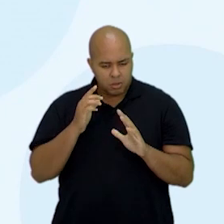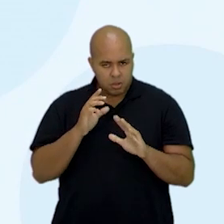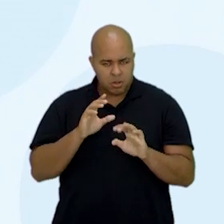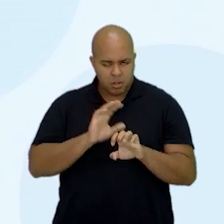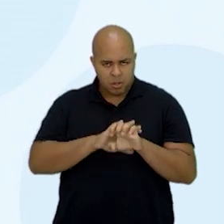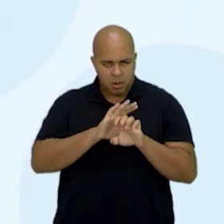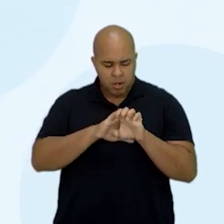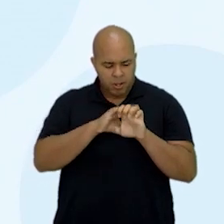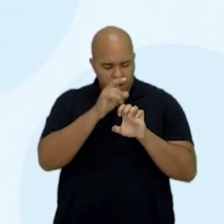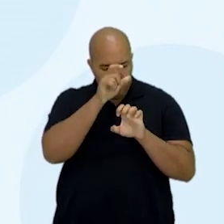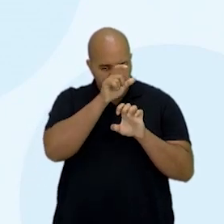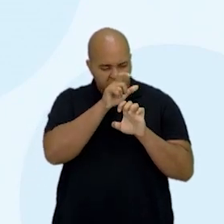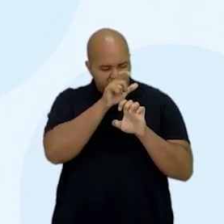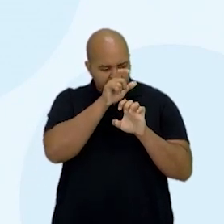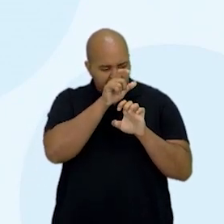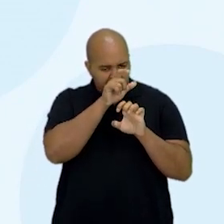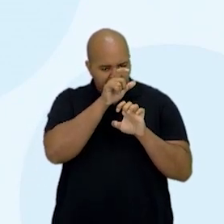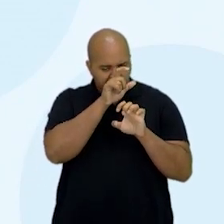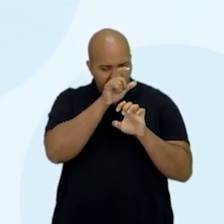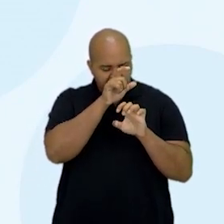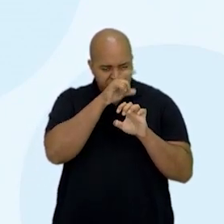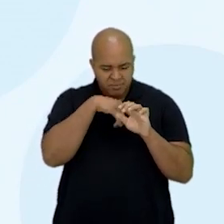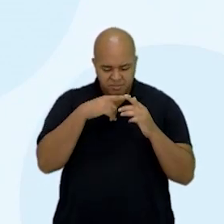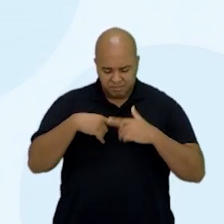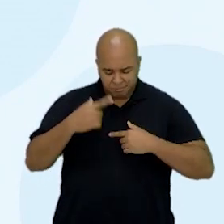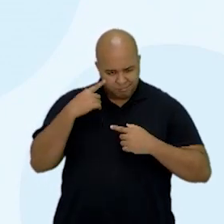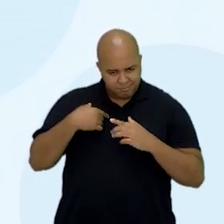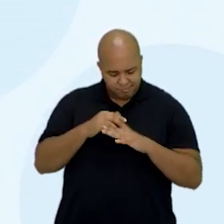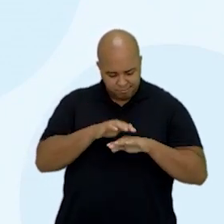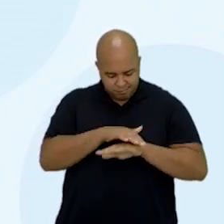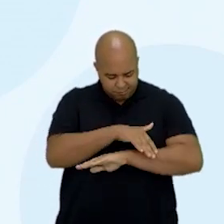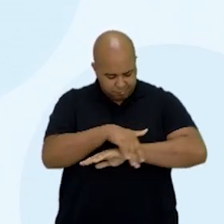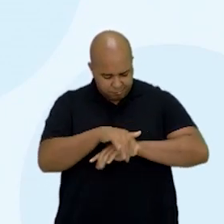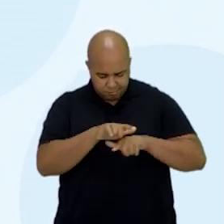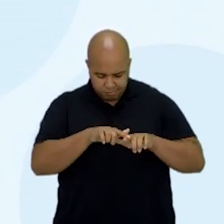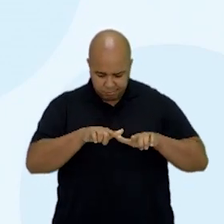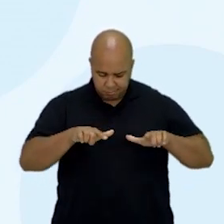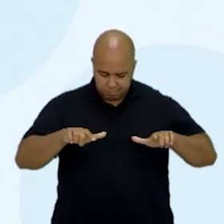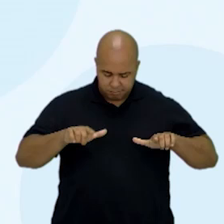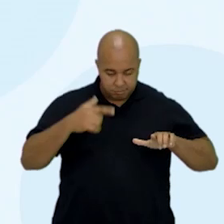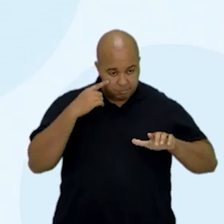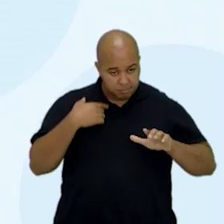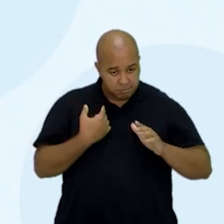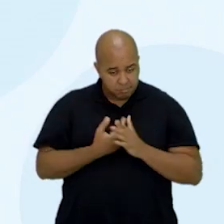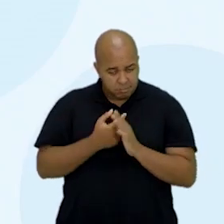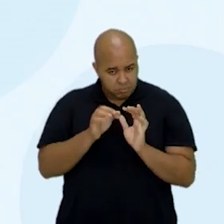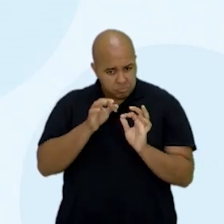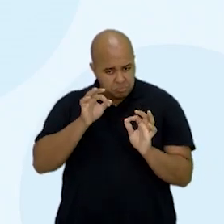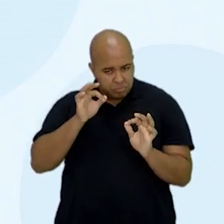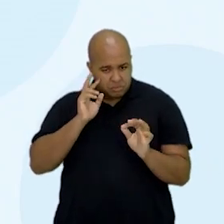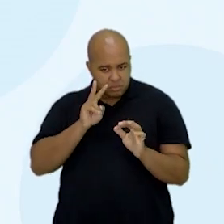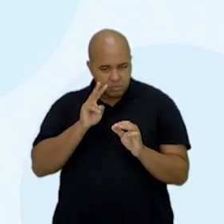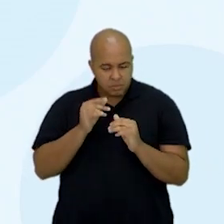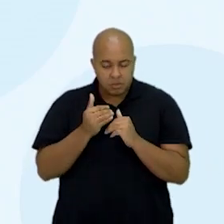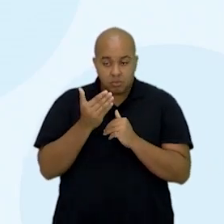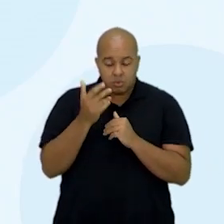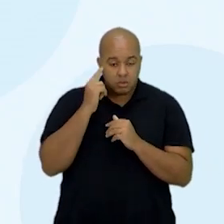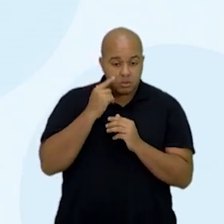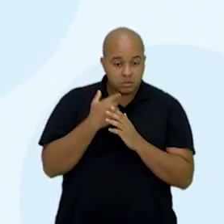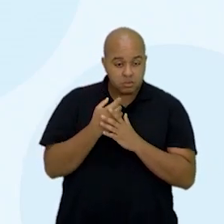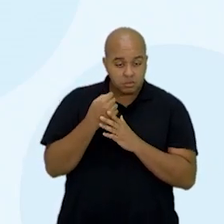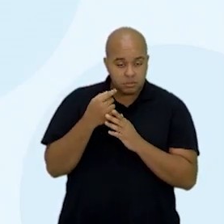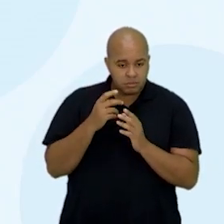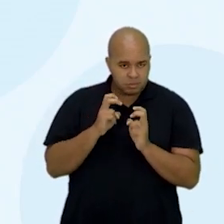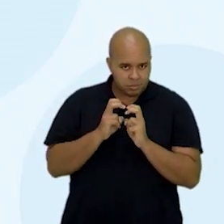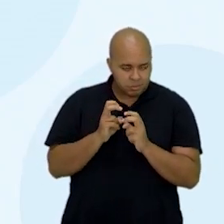esquerdo aí da sua tela nós temos a calçada de uma rua lá de Londres dá para ver lá o fundo o sinal do